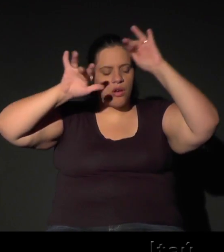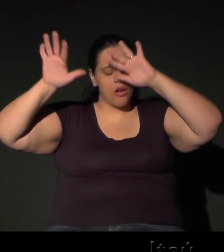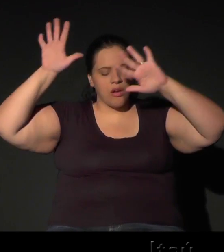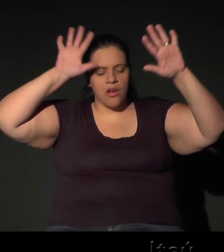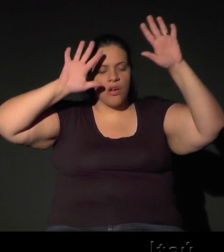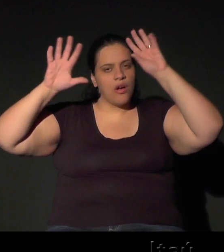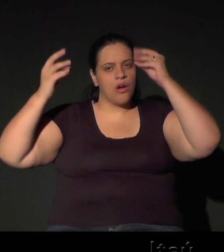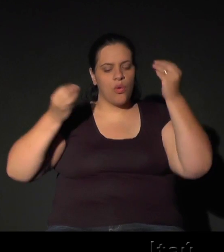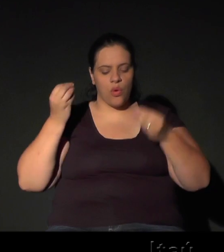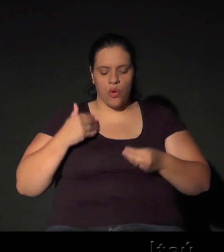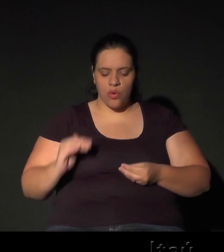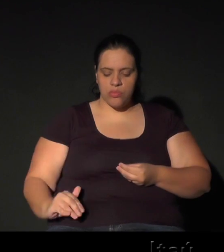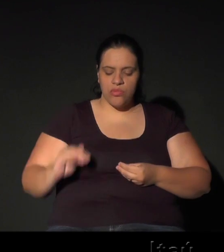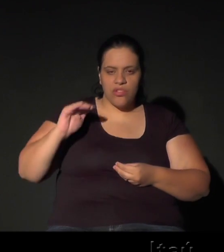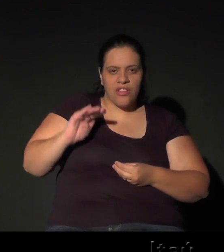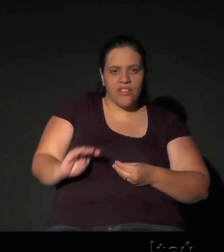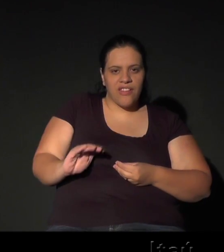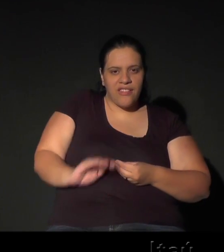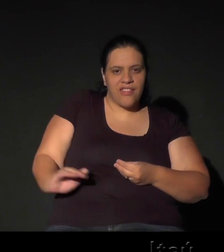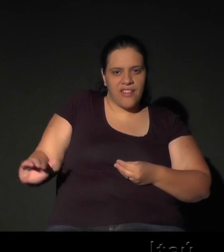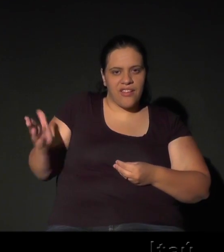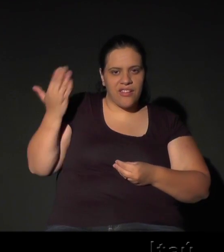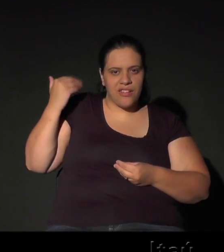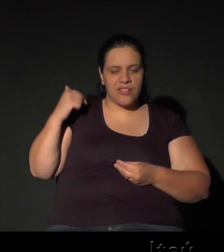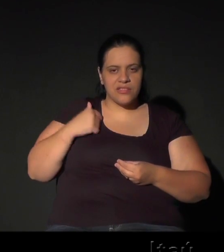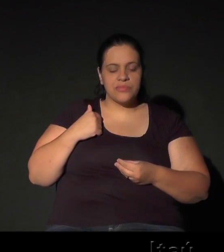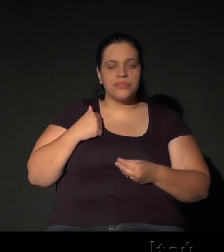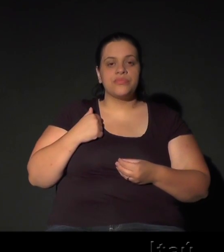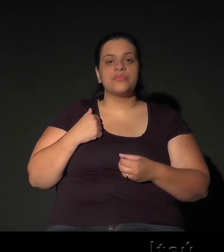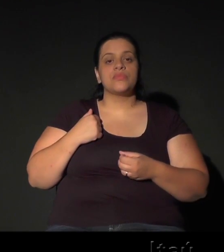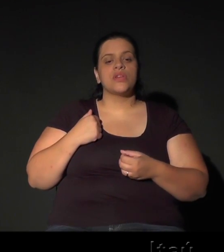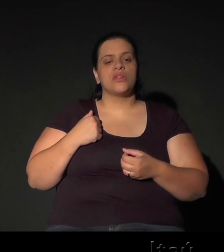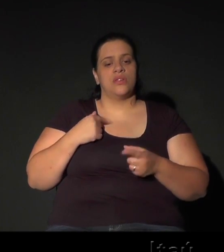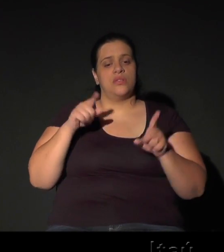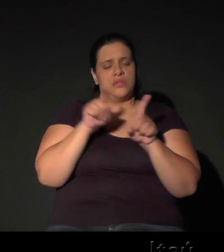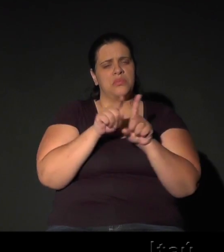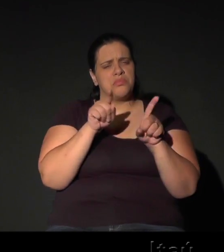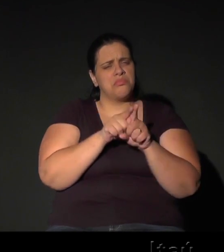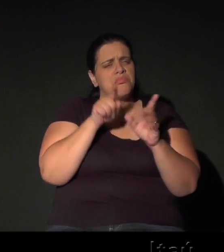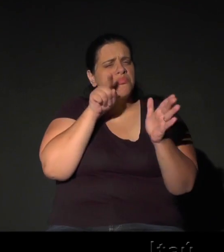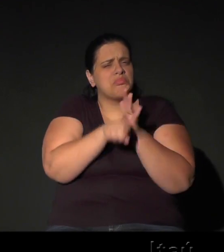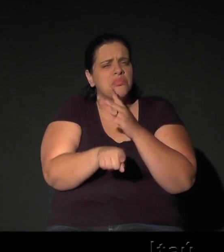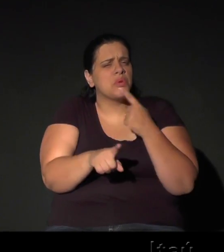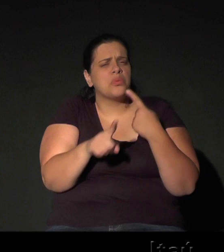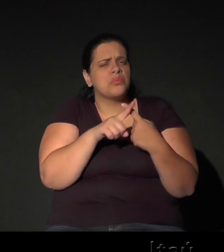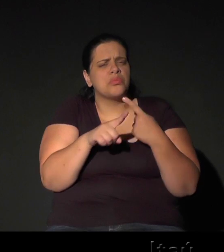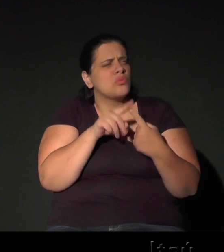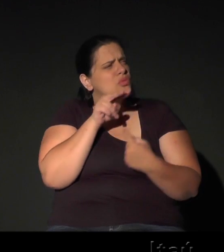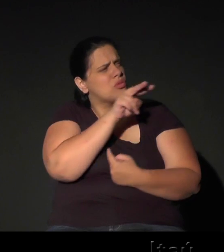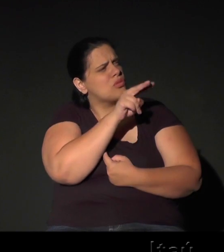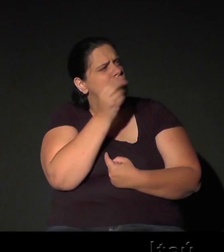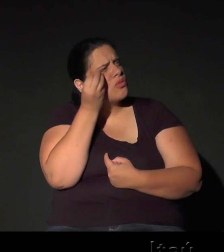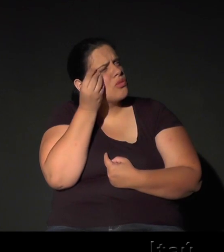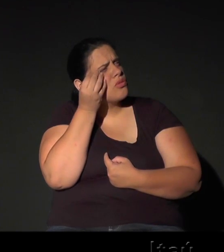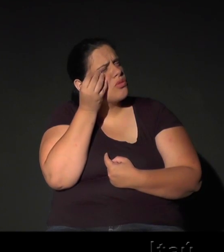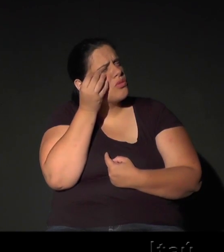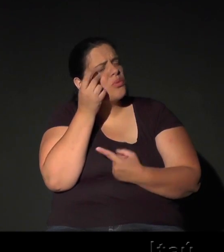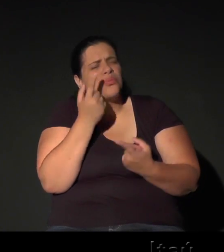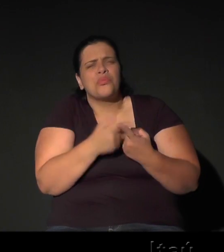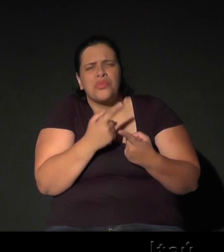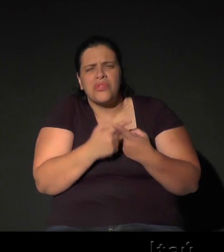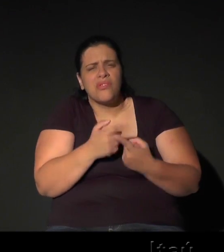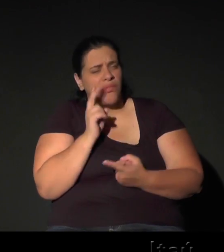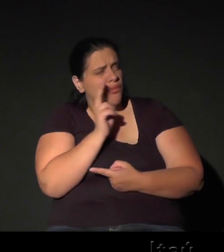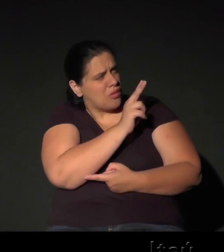como criança e perguntar por que chorava aquela mulher porque ela